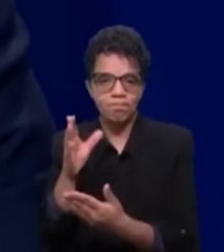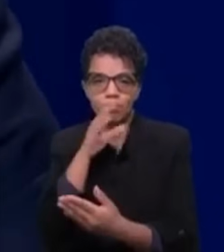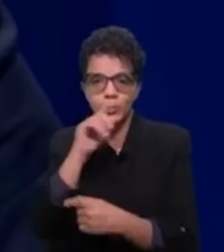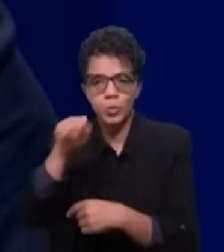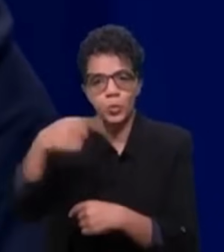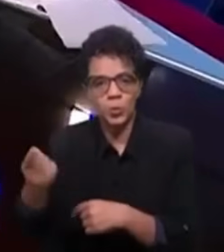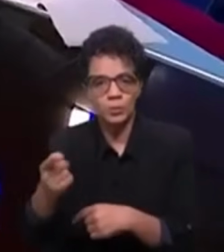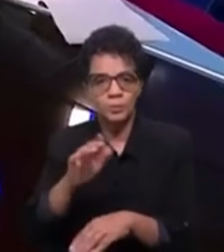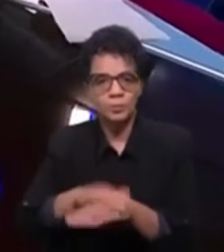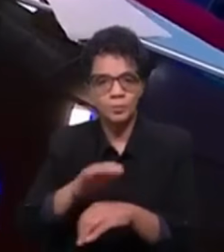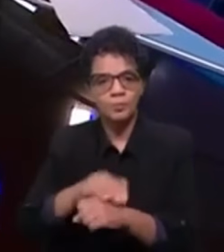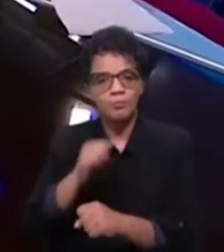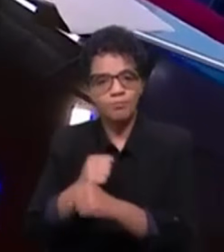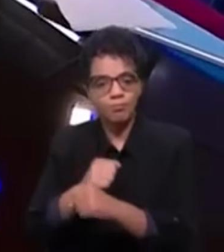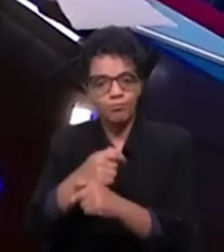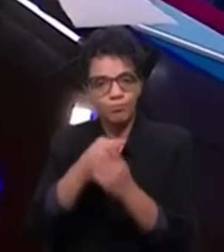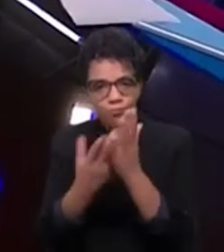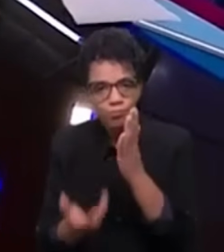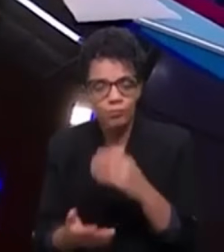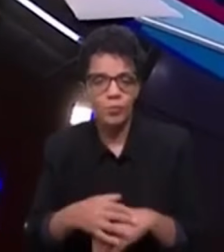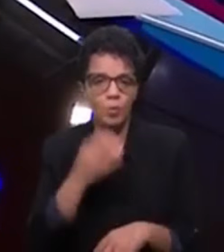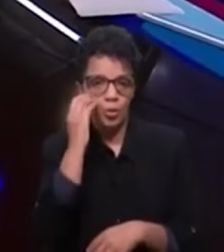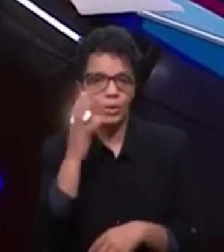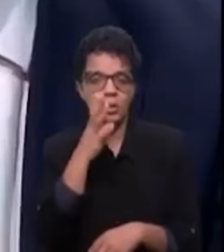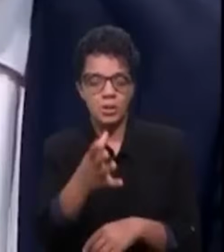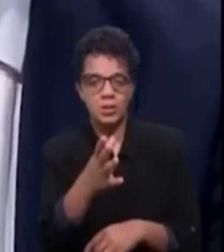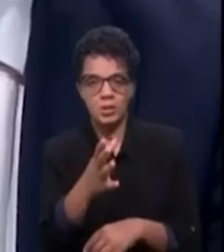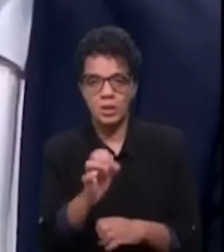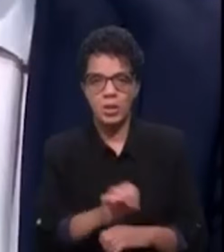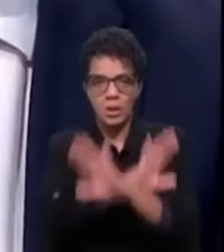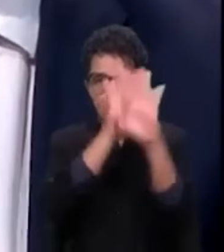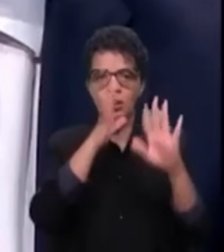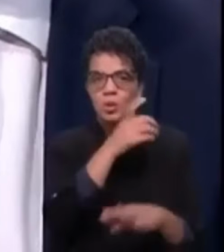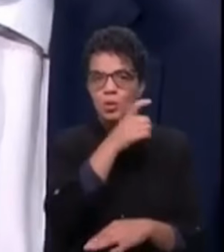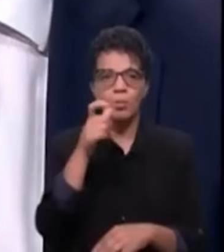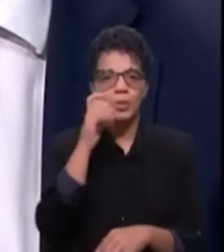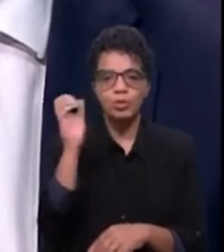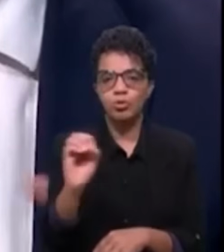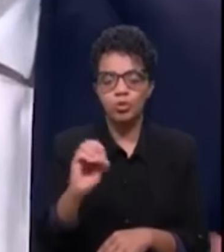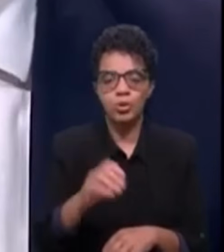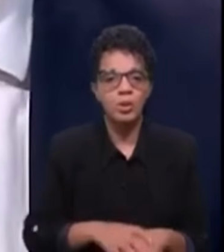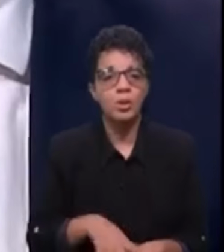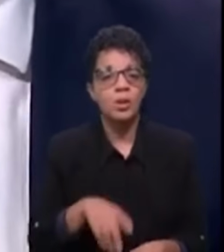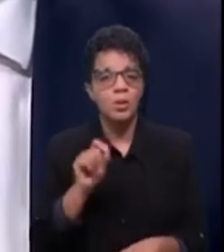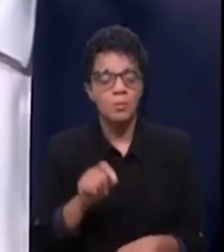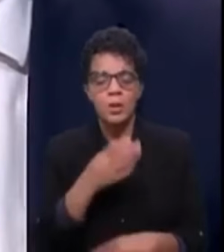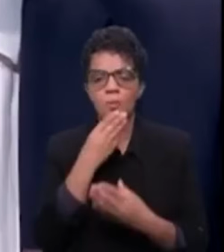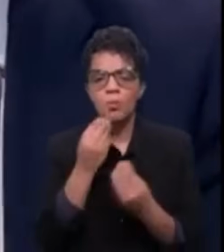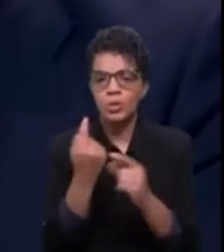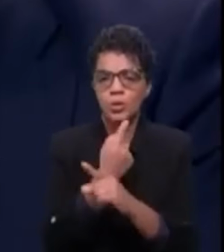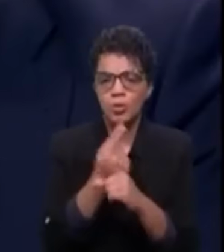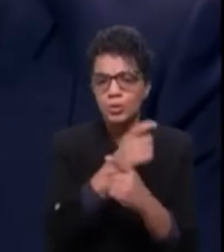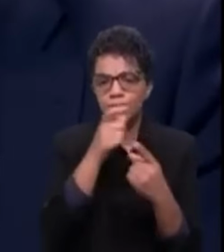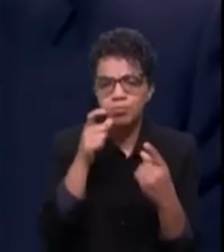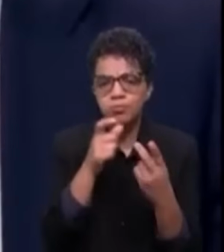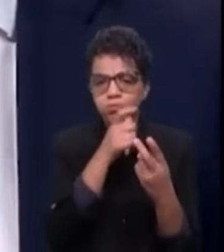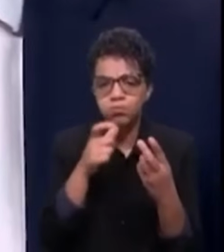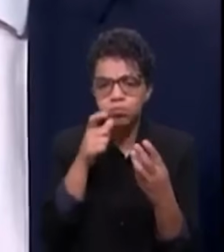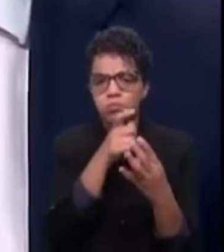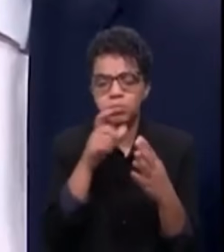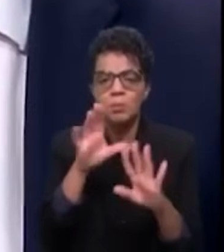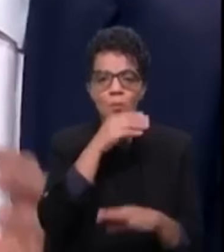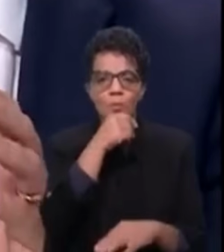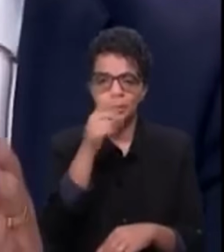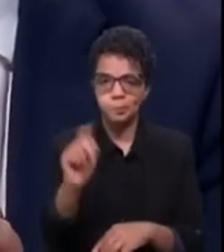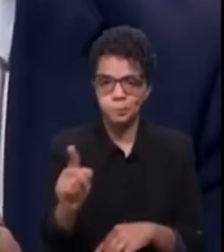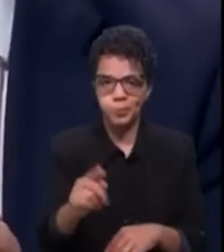que fuam muitas das diligências o Luis monre disse com todas as palavras que não se comprometia com isso curioso que se compromete com muita coisa menos com as nossas forças de